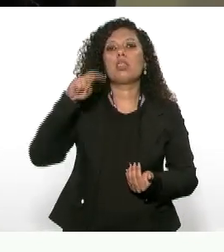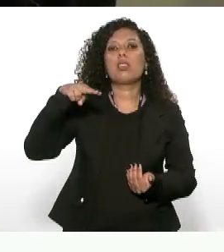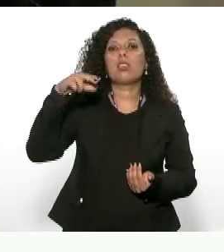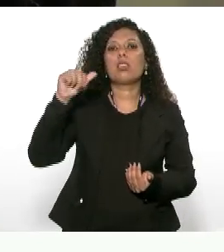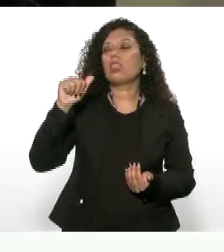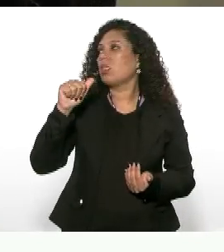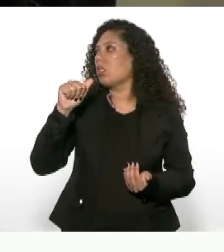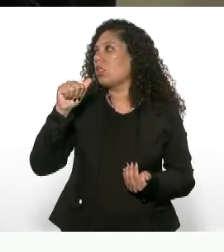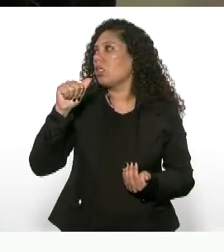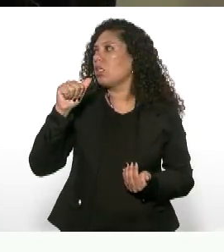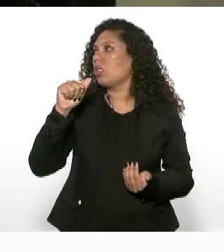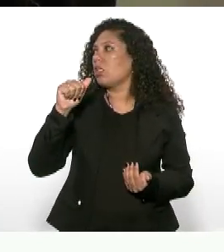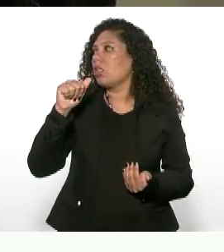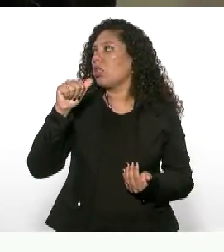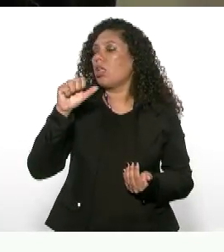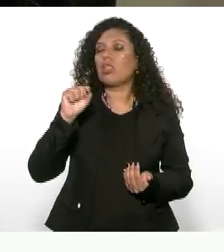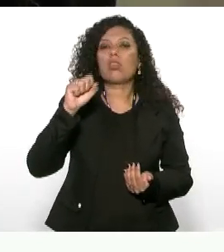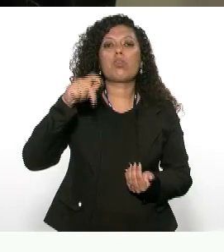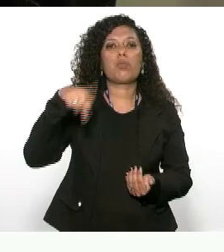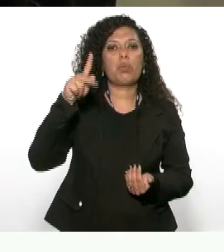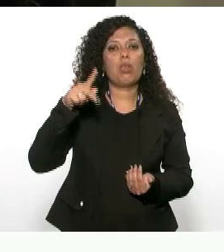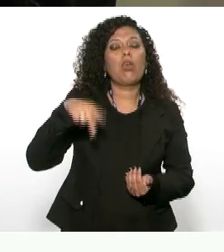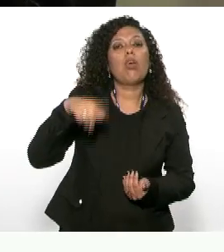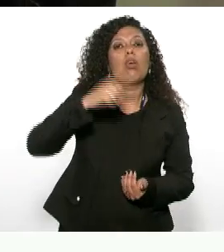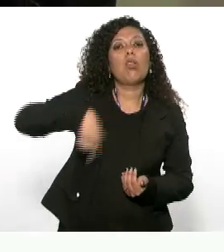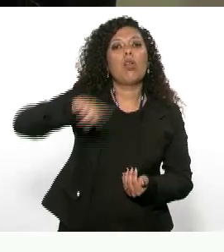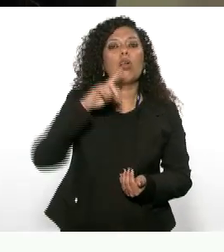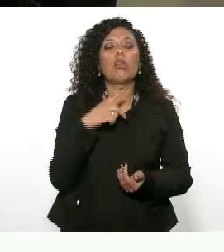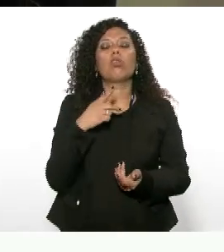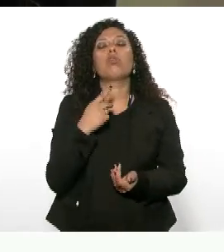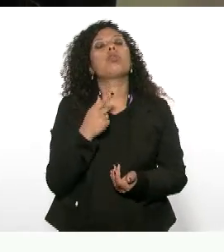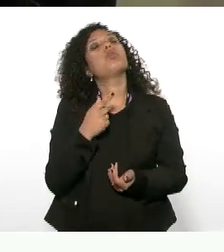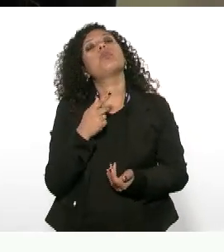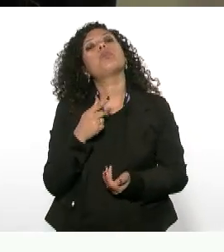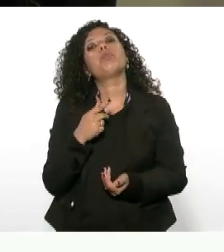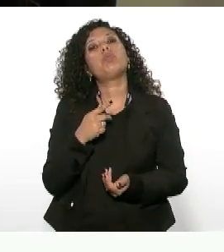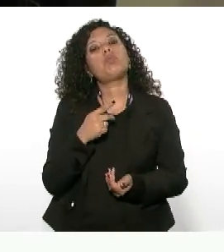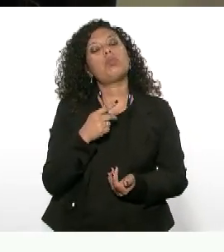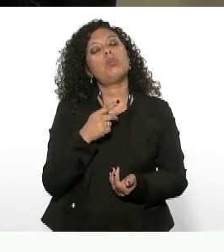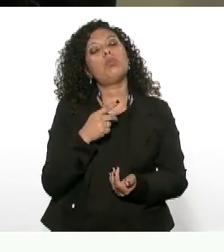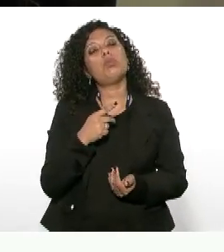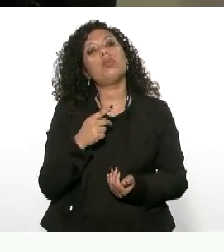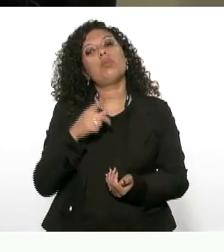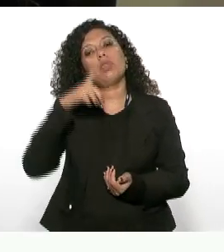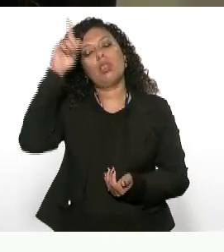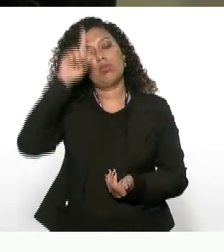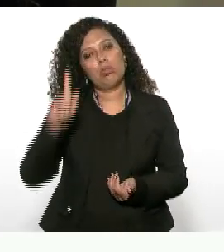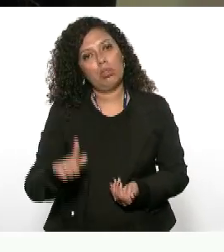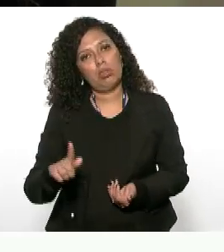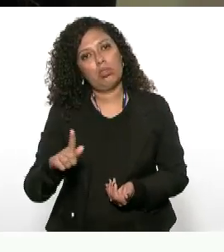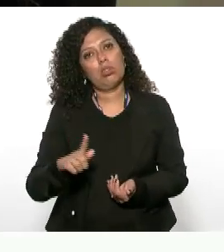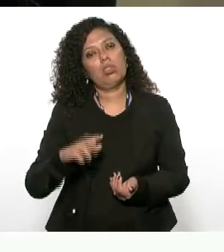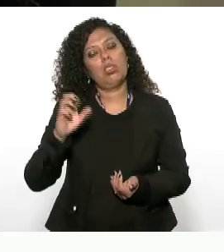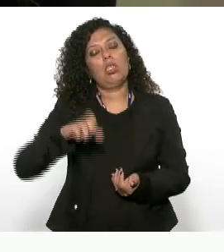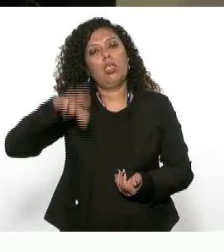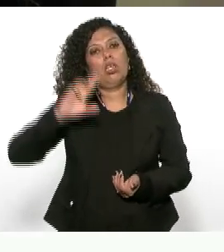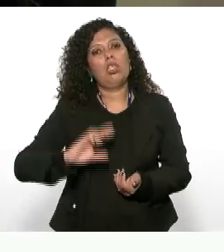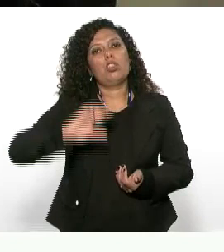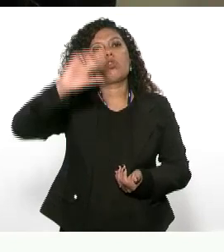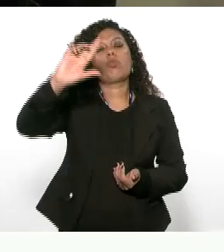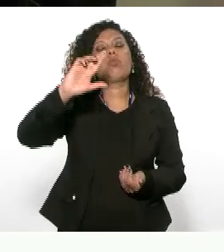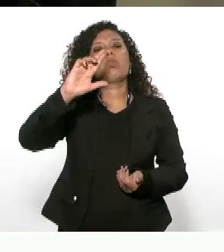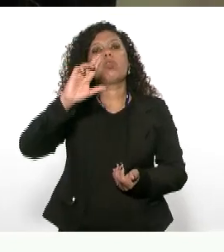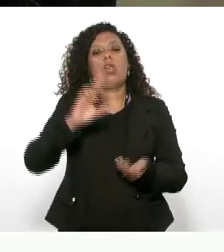contas, e a diretoria de administração da Senasp que é a responsável por fazer